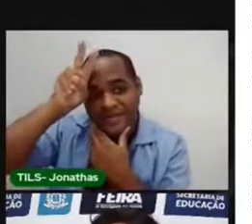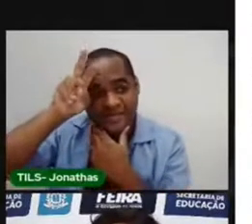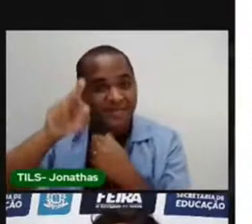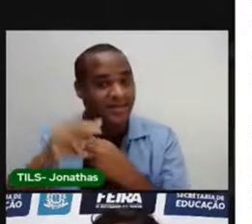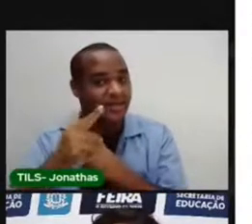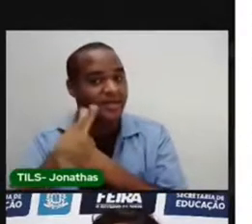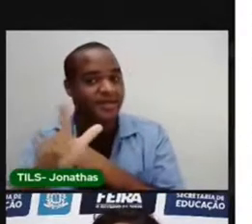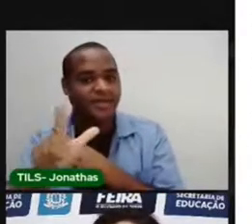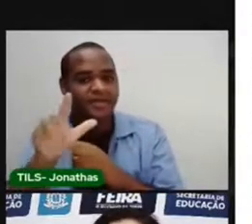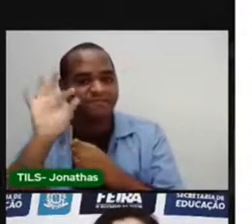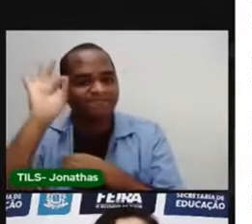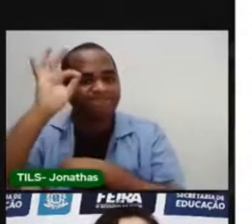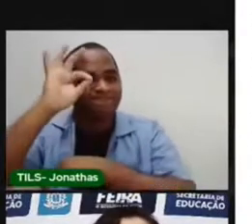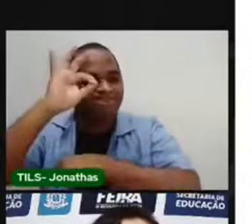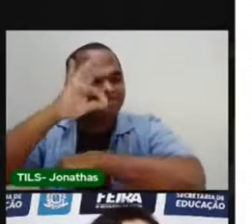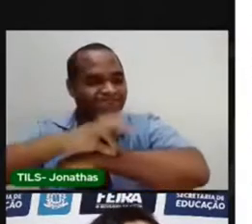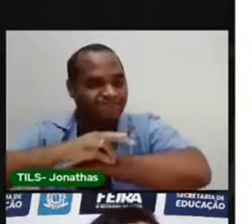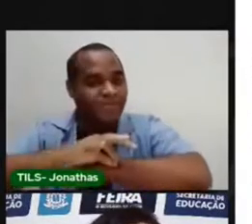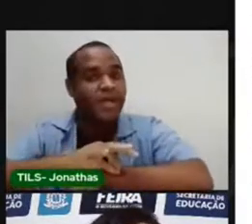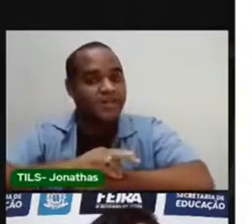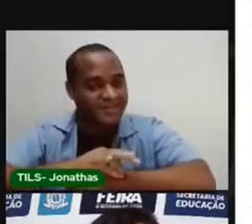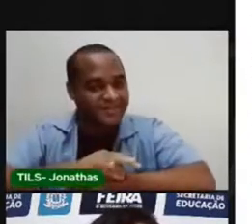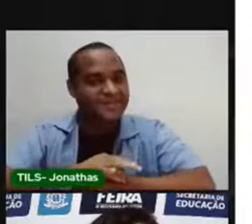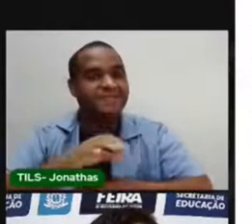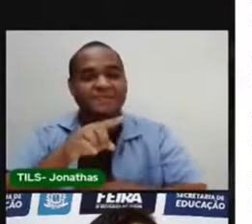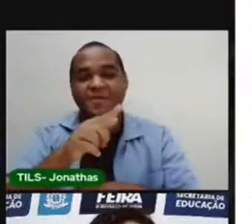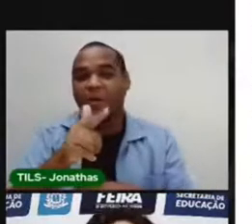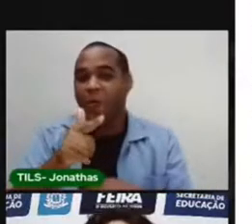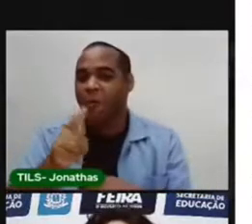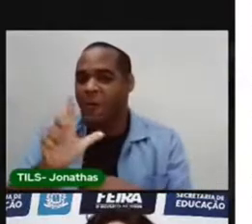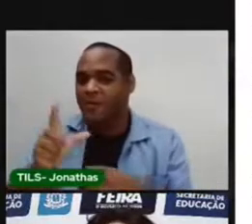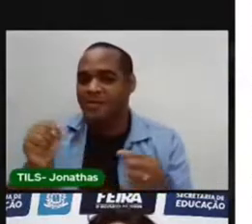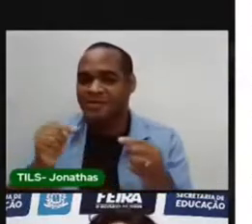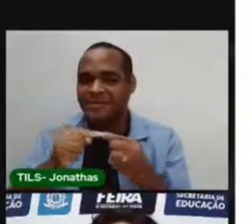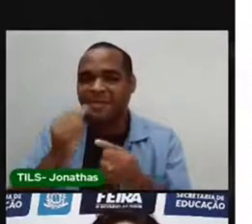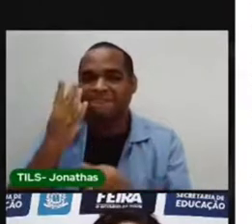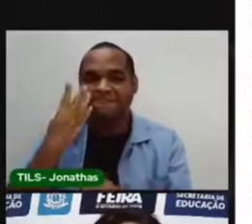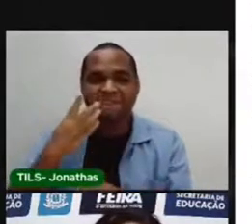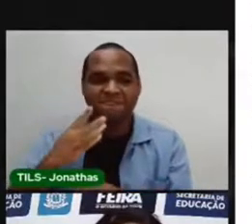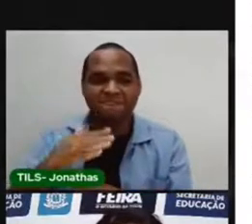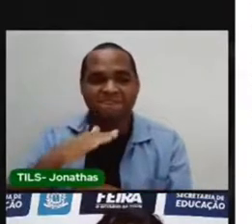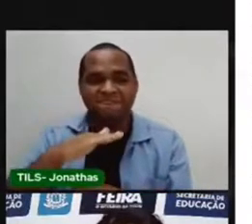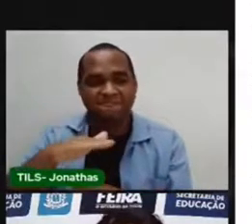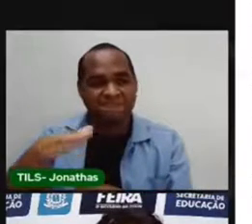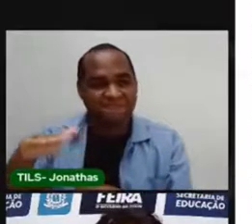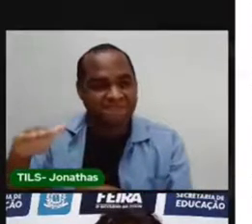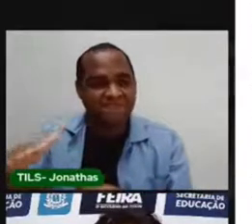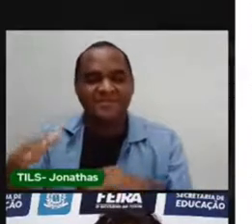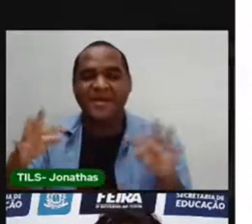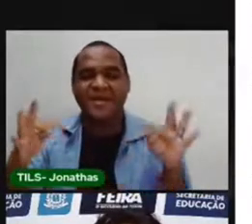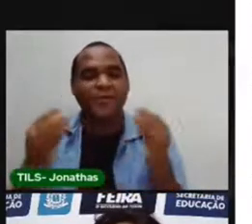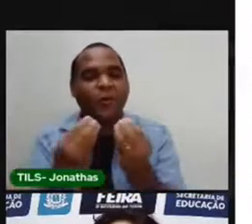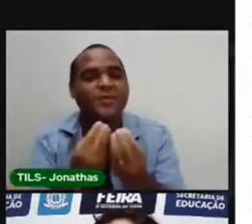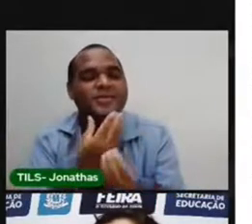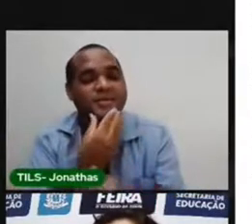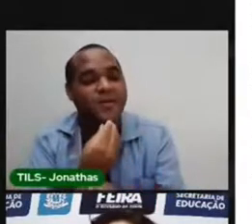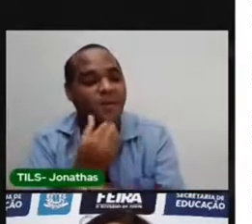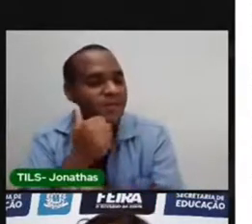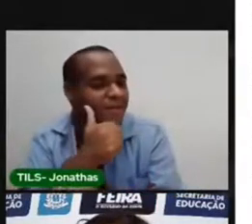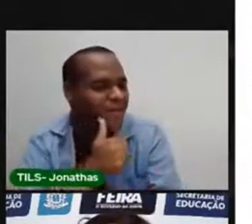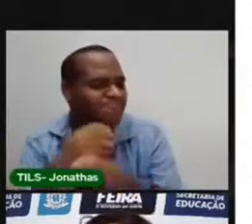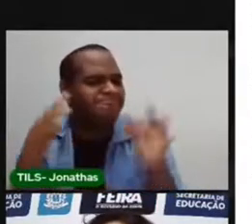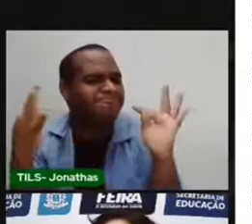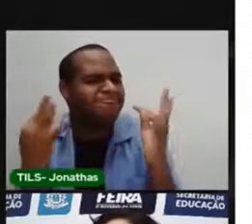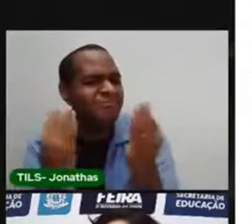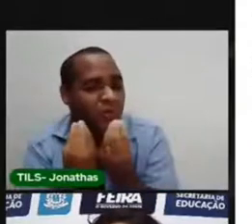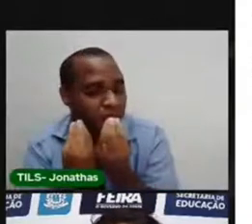uma abelha. E esse menininho lindo representa todos os seres humanos. Ele